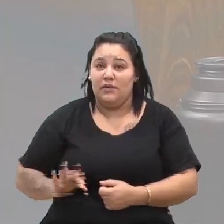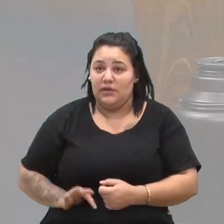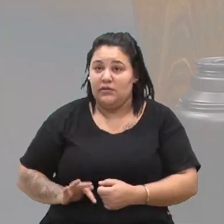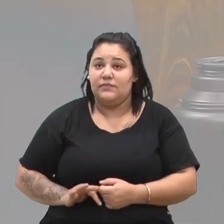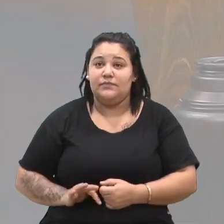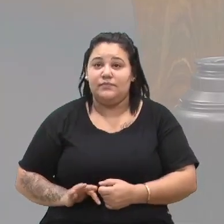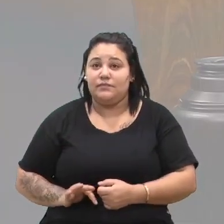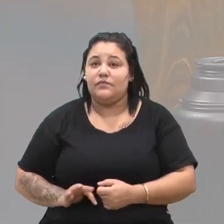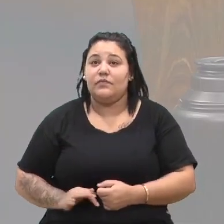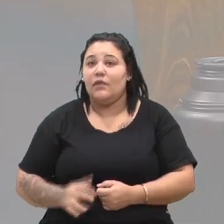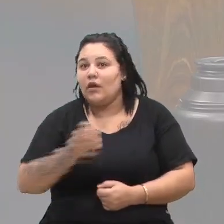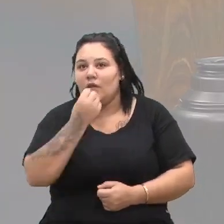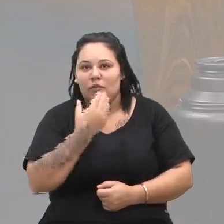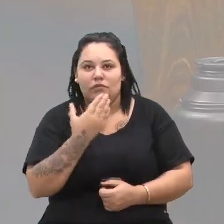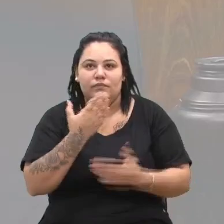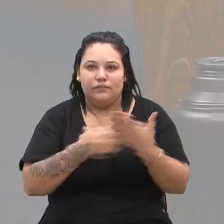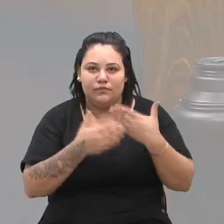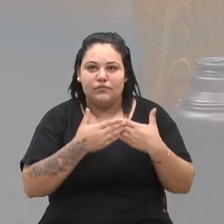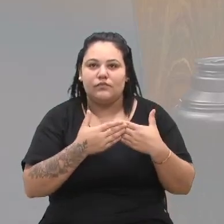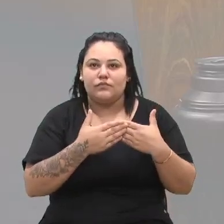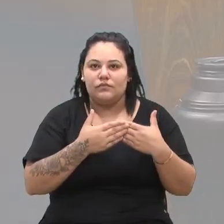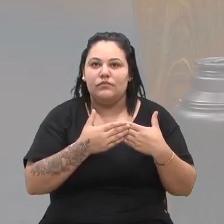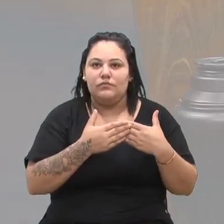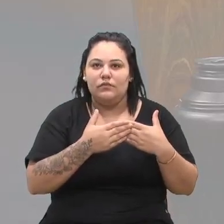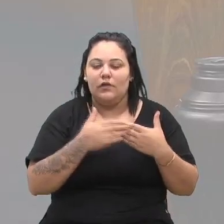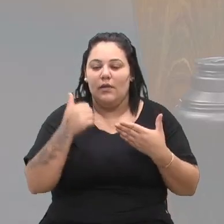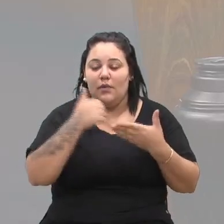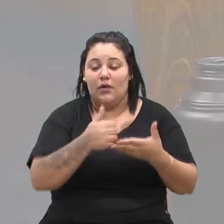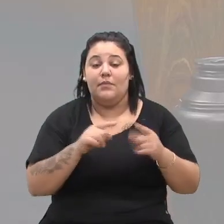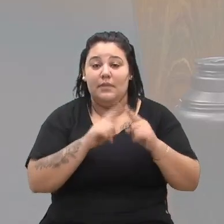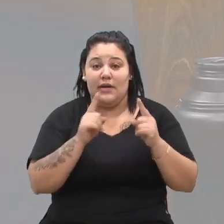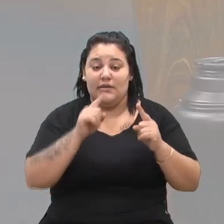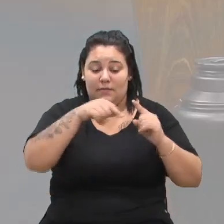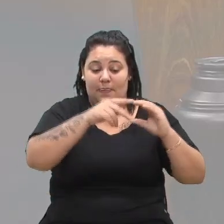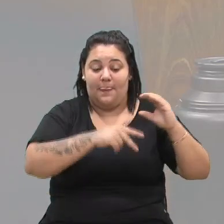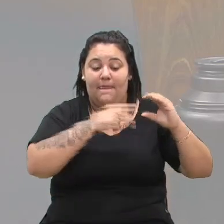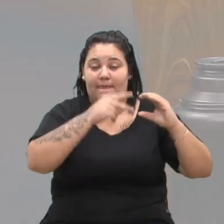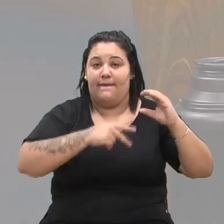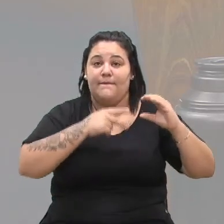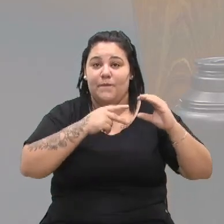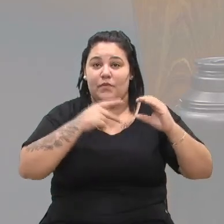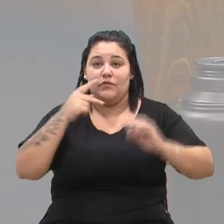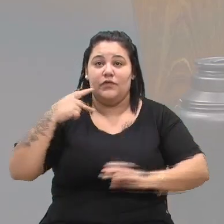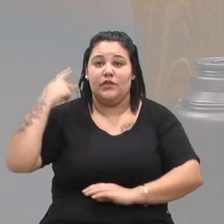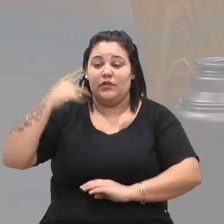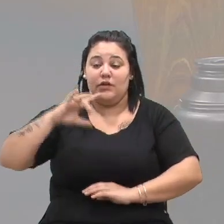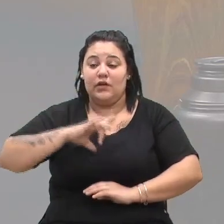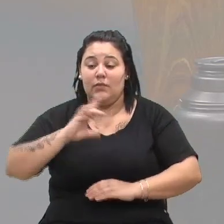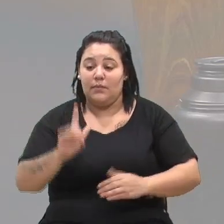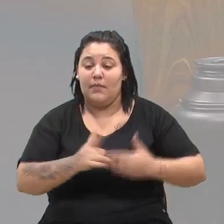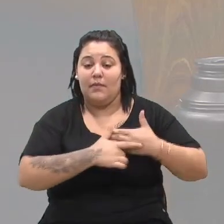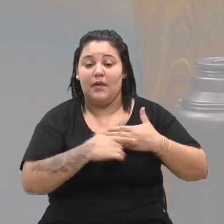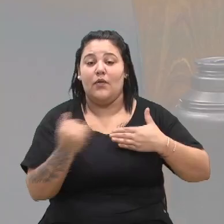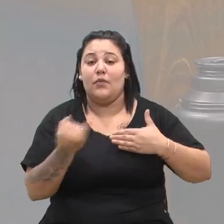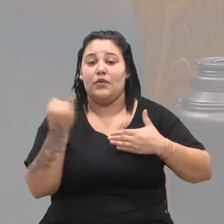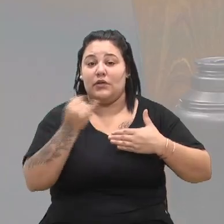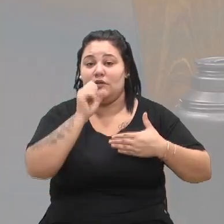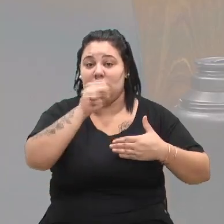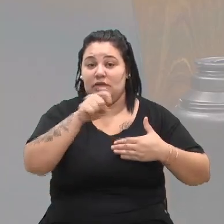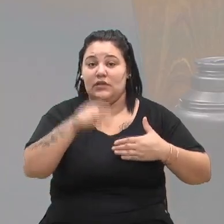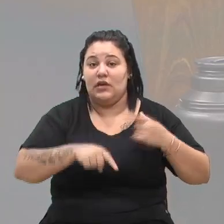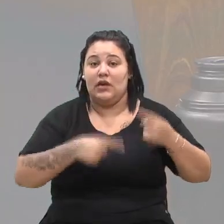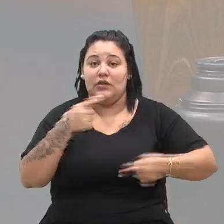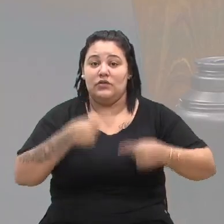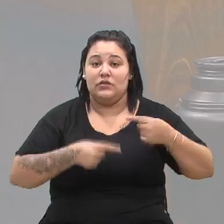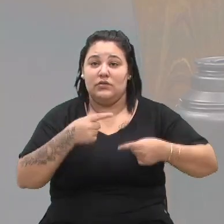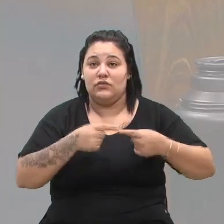e que bom que todas sejam. Mas acho que essa Câmara de Vereadores, essa frente tem uma função muito importante, que é de dialogar com toda